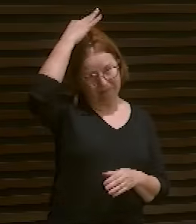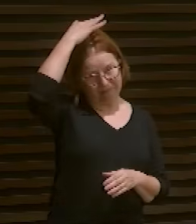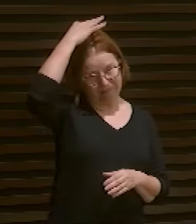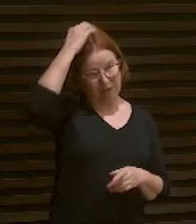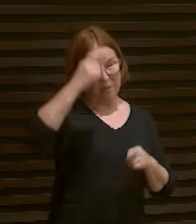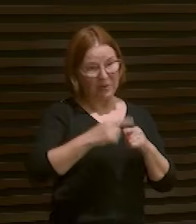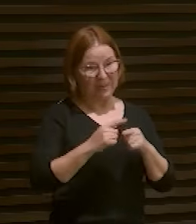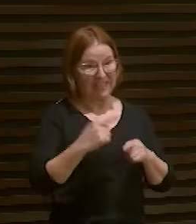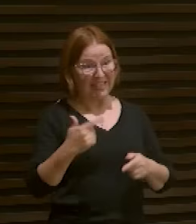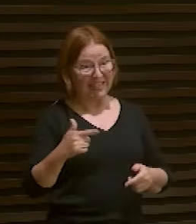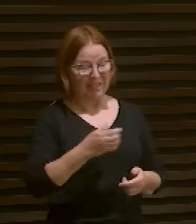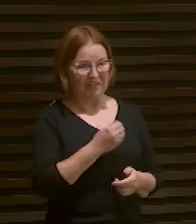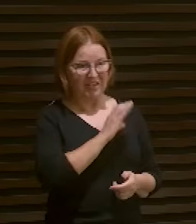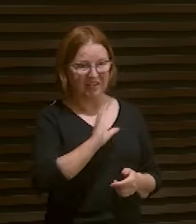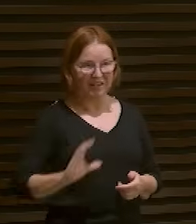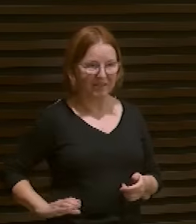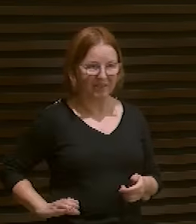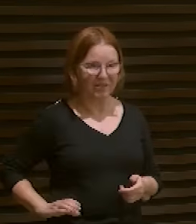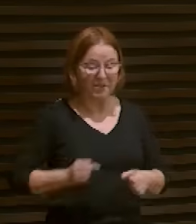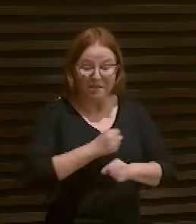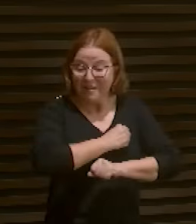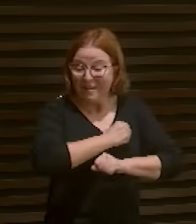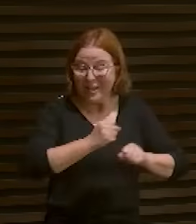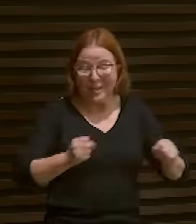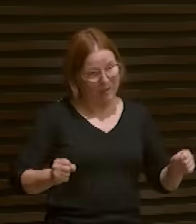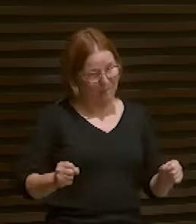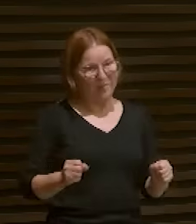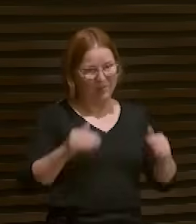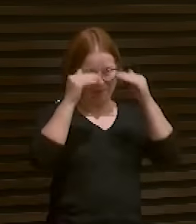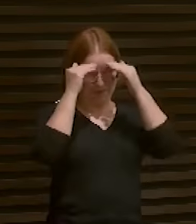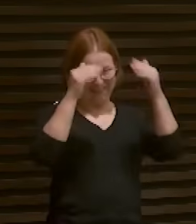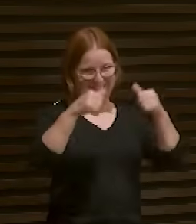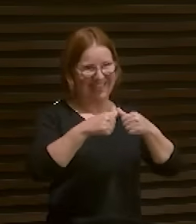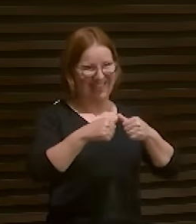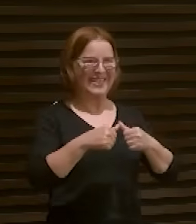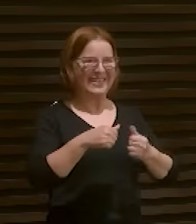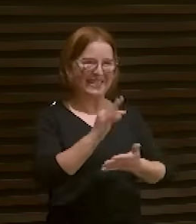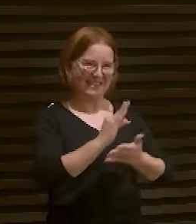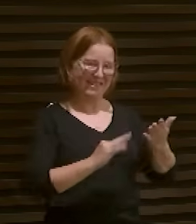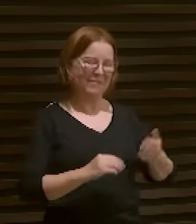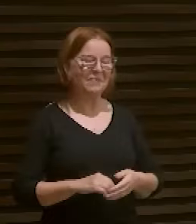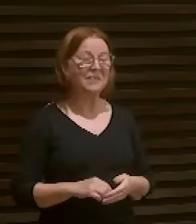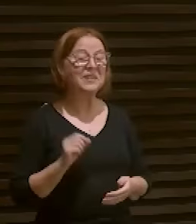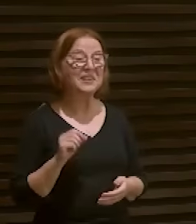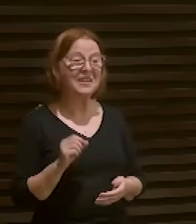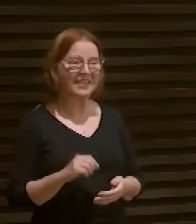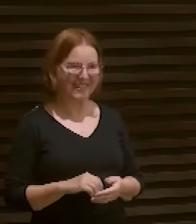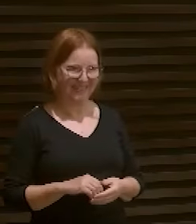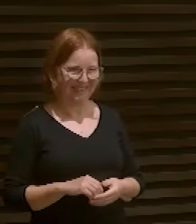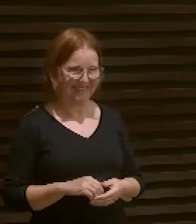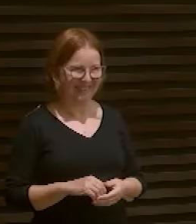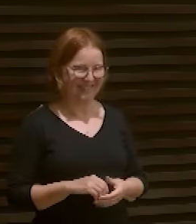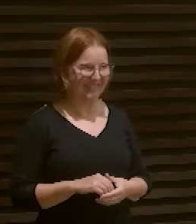Porque sem a vida de Cristo, eu quero ver quem é o ser humano que tem capacidade de fazer isso.